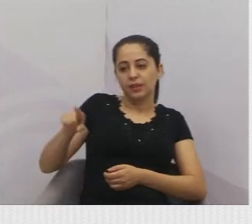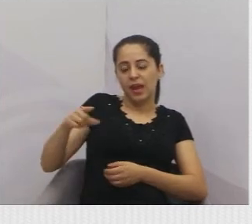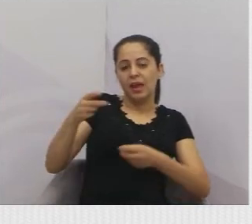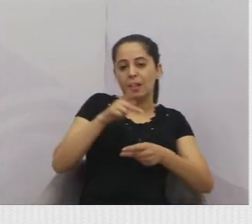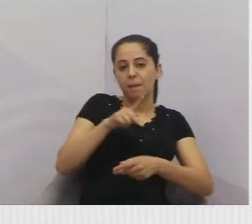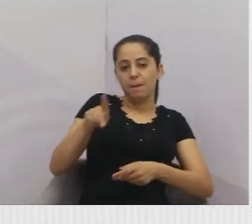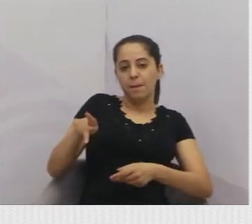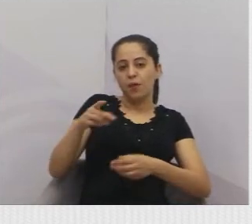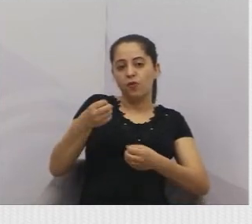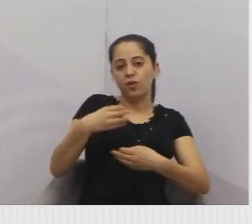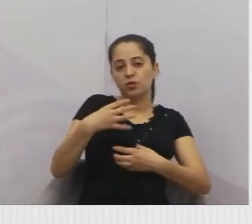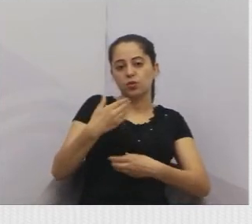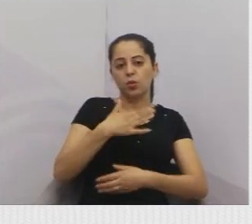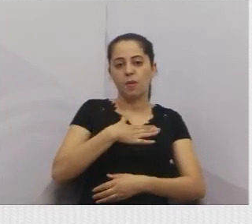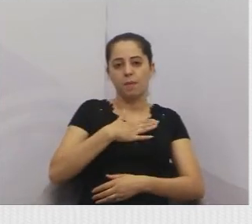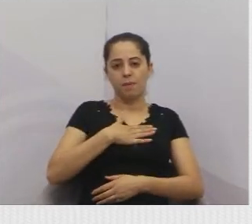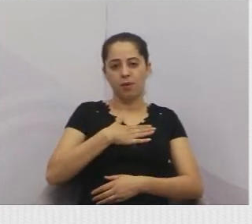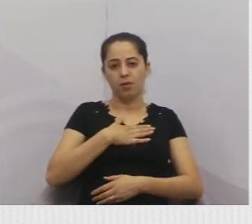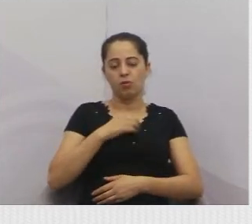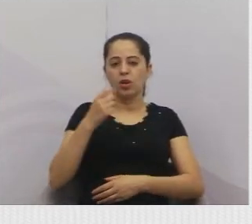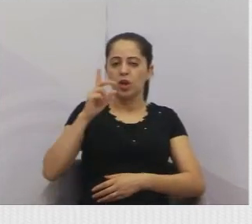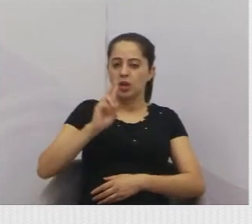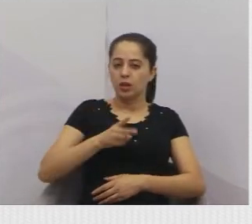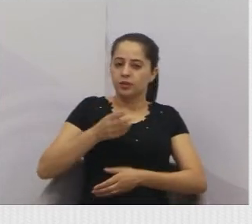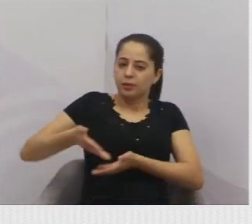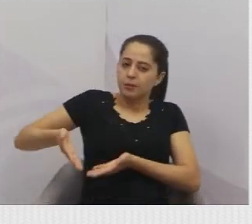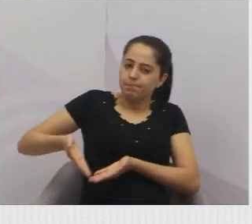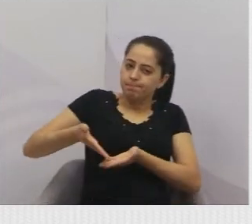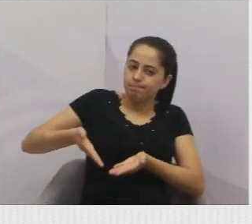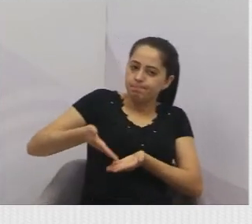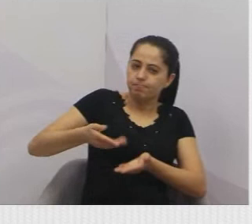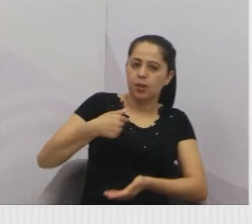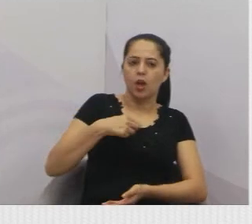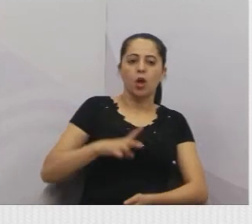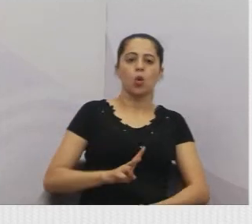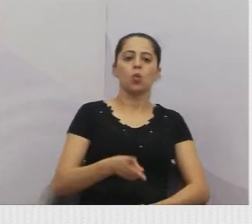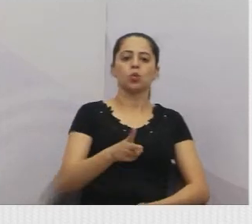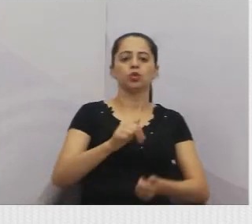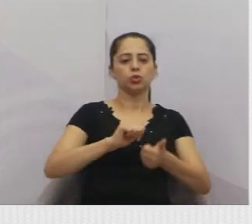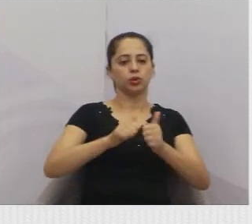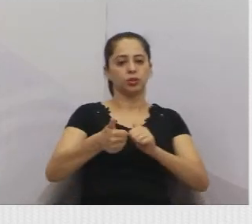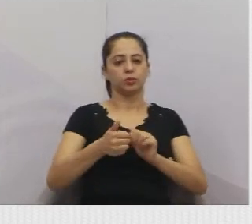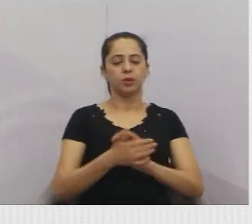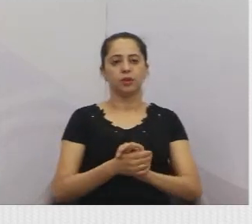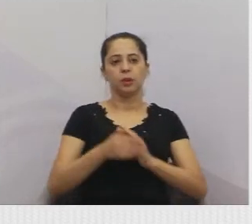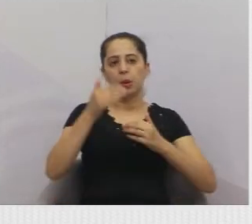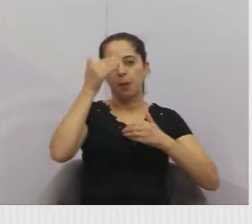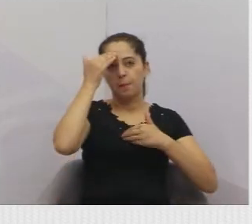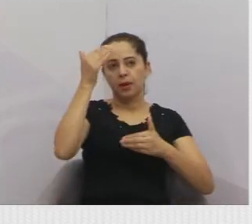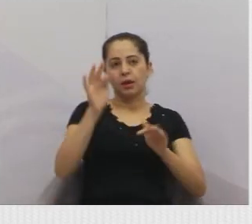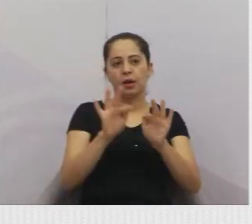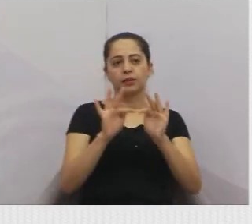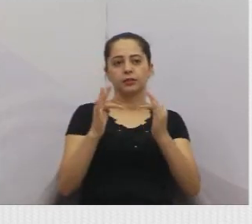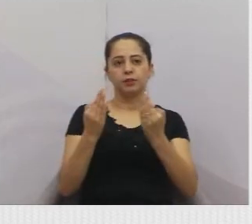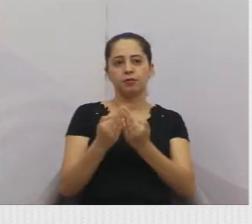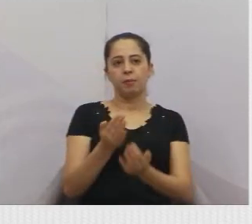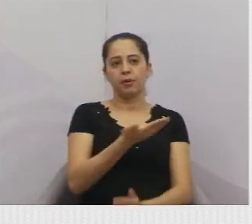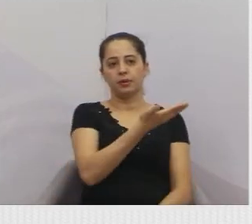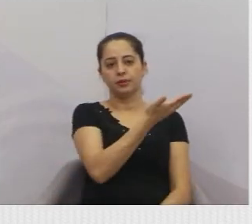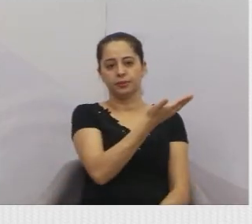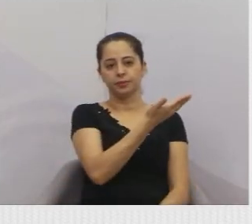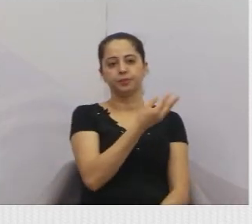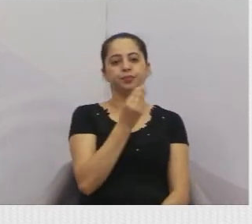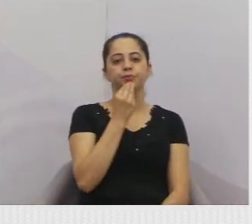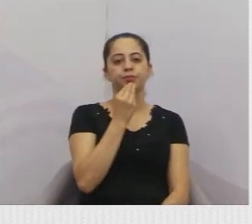foi um dos incentivadores para que eu continuasse no esporte. Agradeço a família do Jorge pela